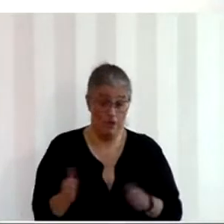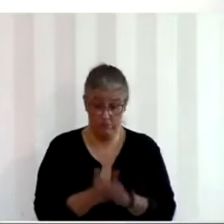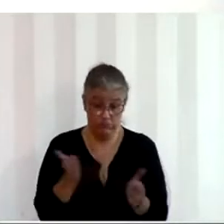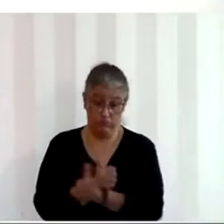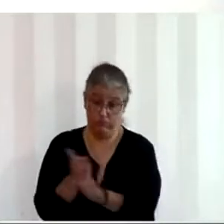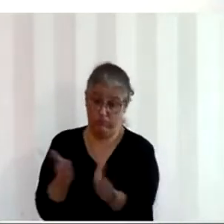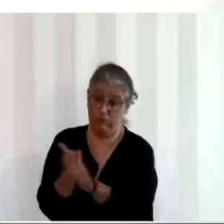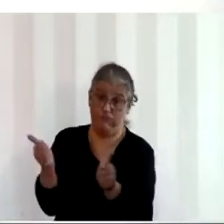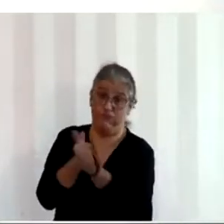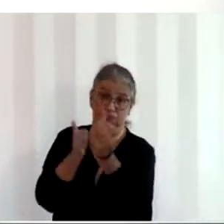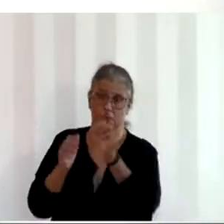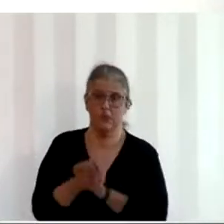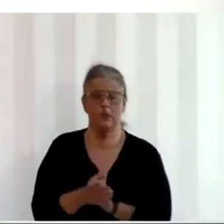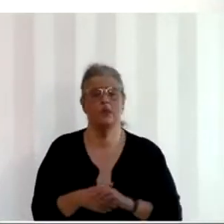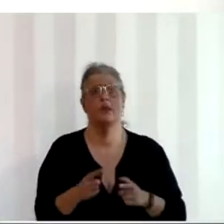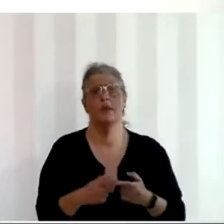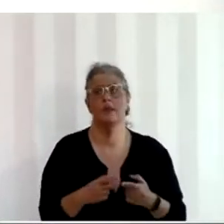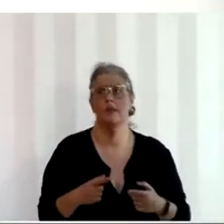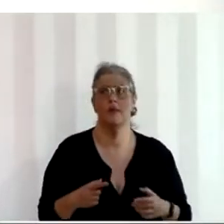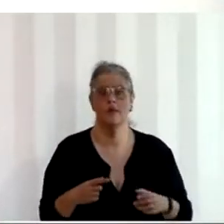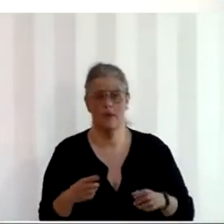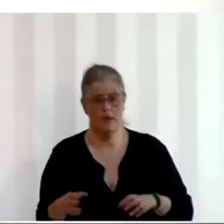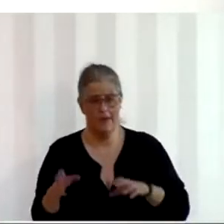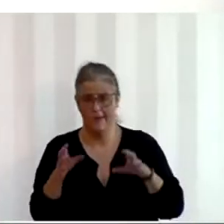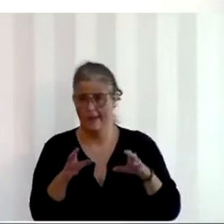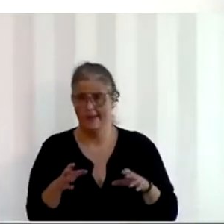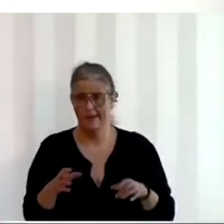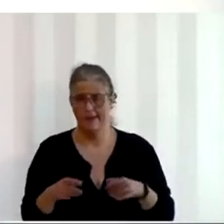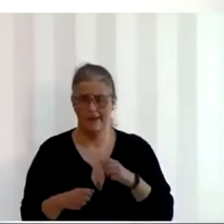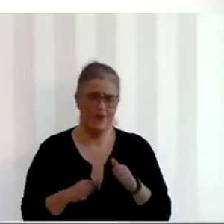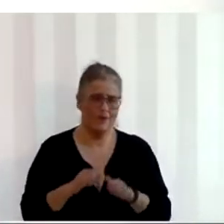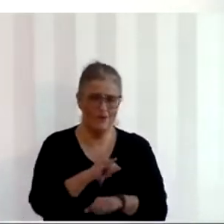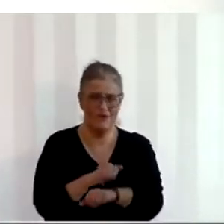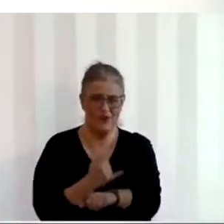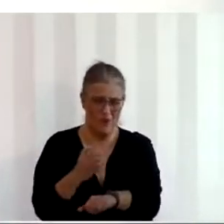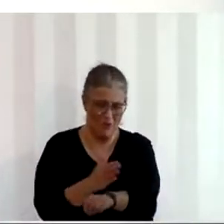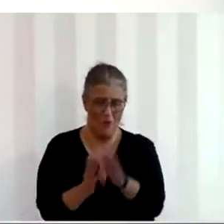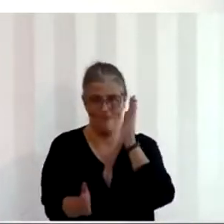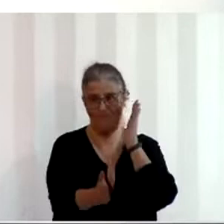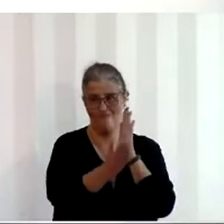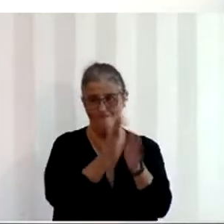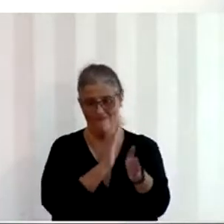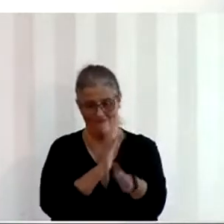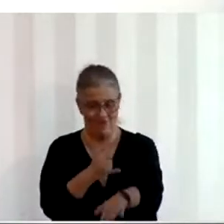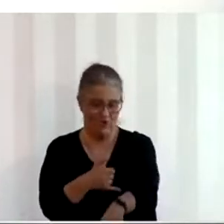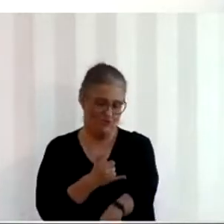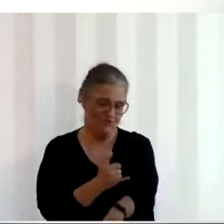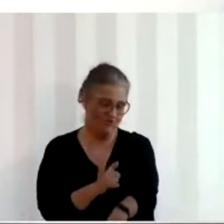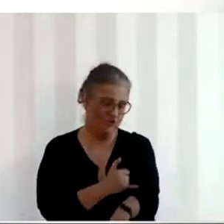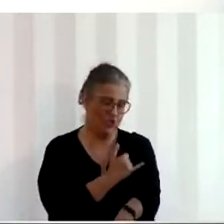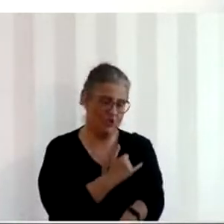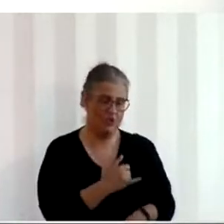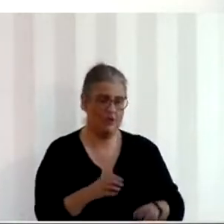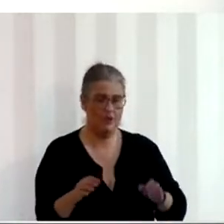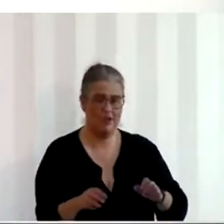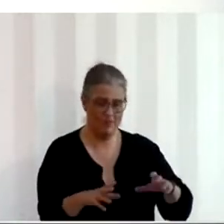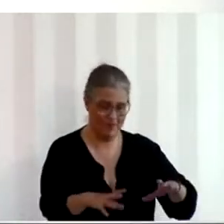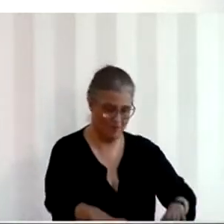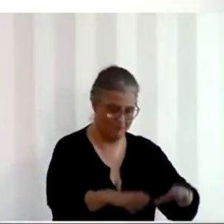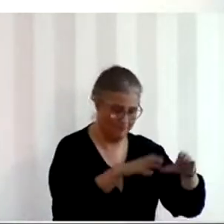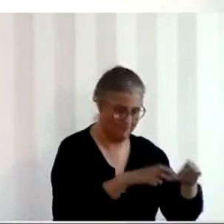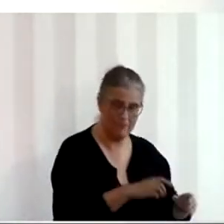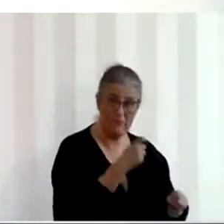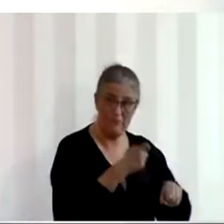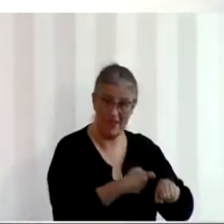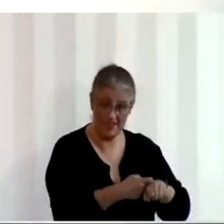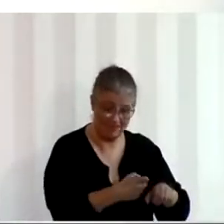ele pernoita ali no campo, toma uma pedra como travesseiro, ele dorme, ele sonha com aquela escada que chegava até os céus,